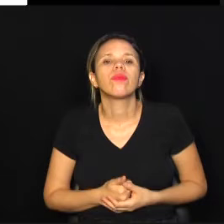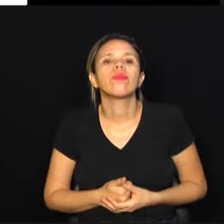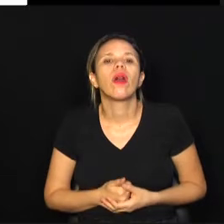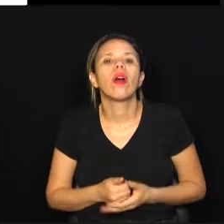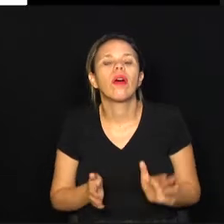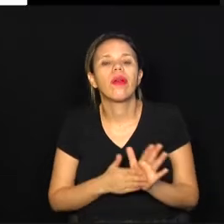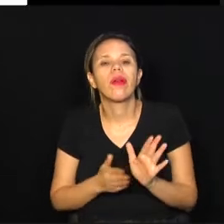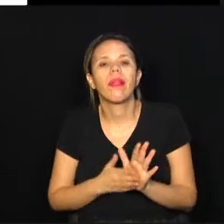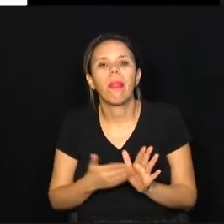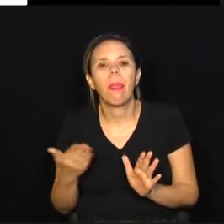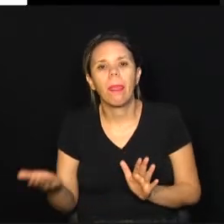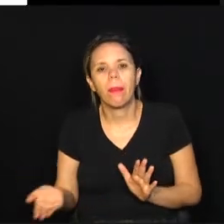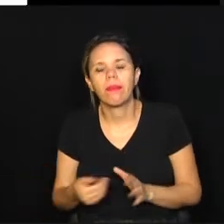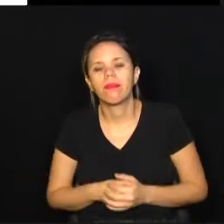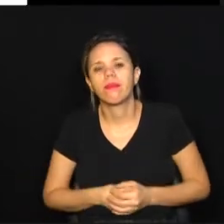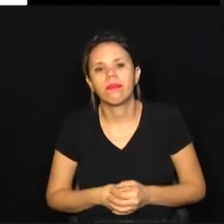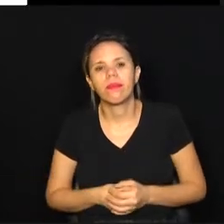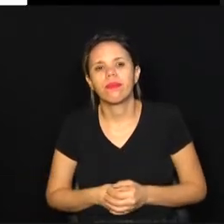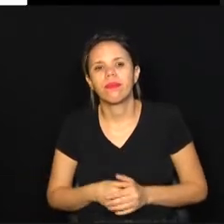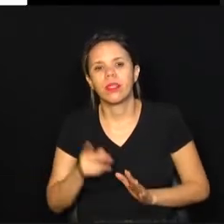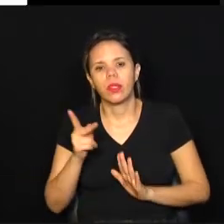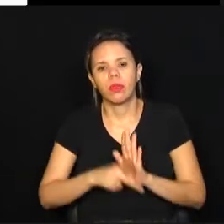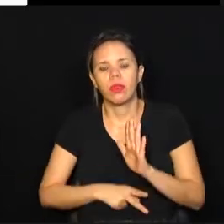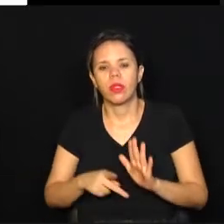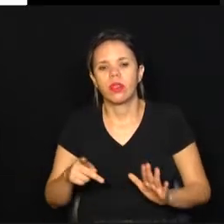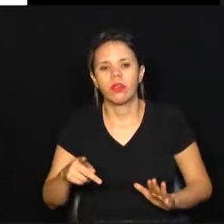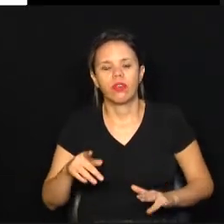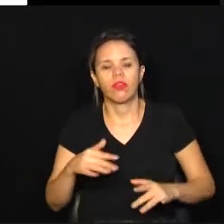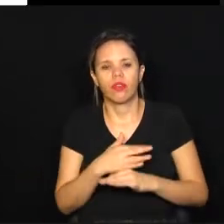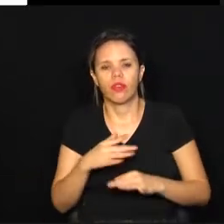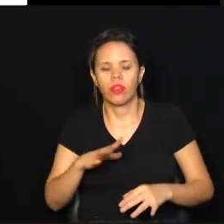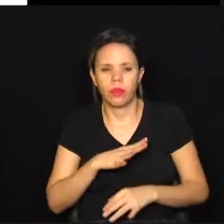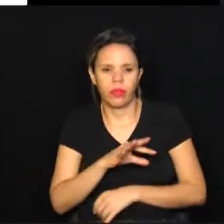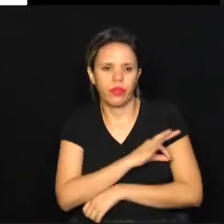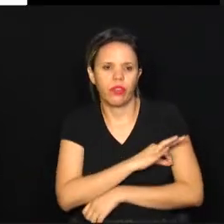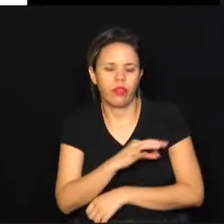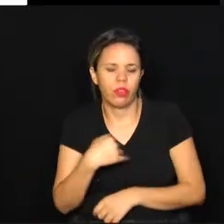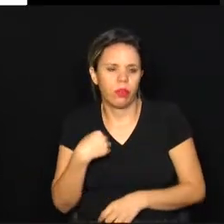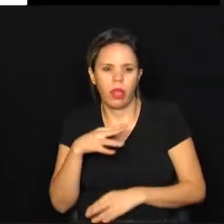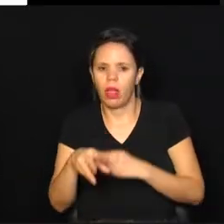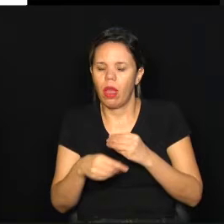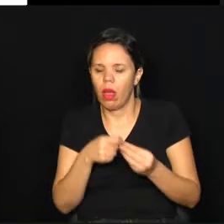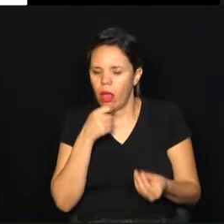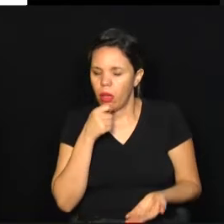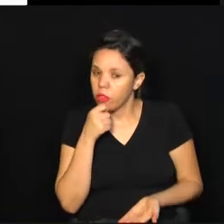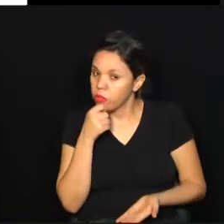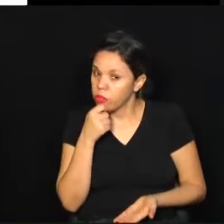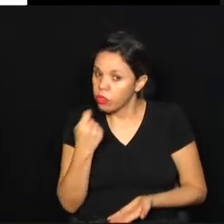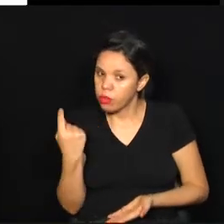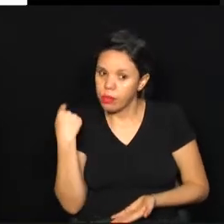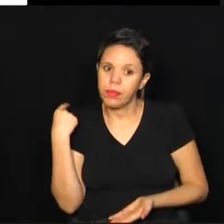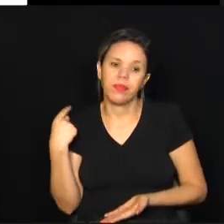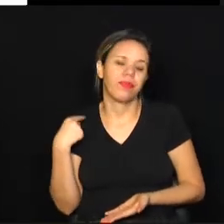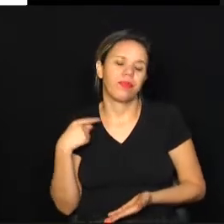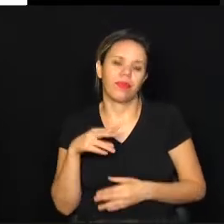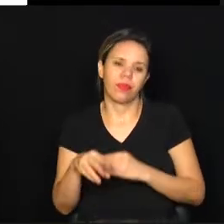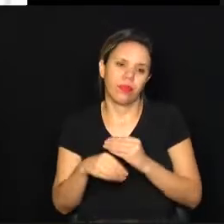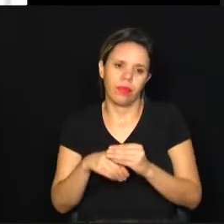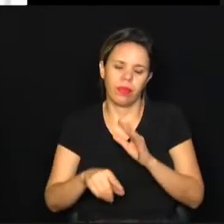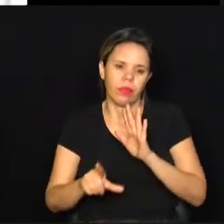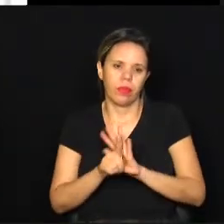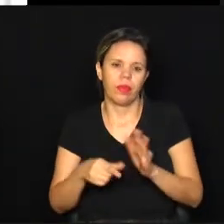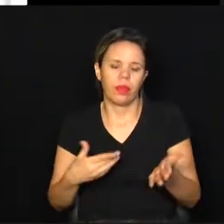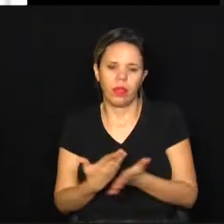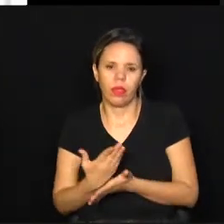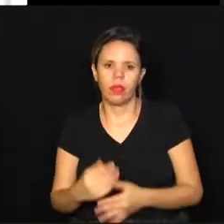propôs aqui, né, também no plano diretor, as EIs, né, que também não foram incorporadas na peça legal que foi